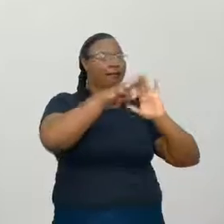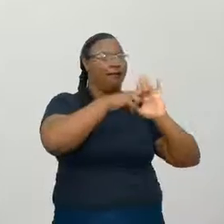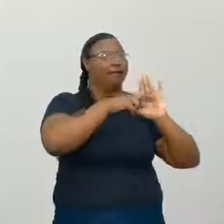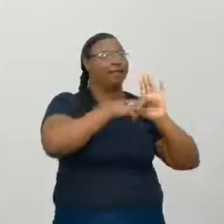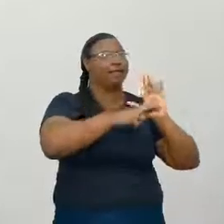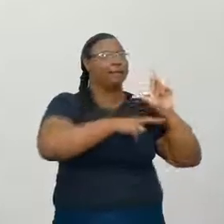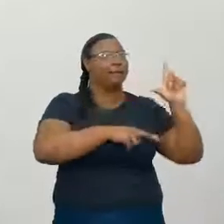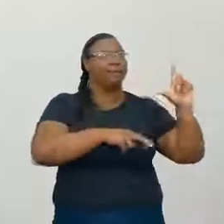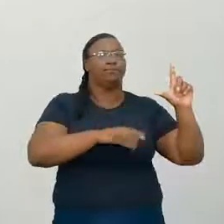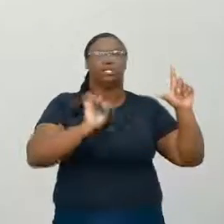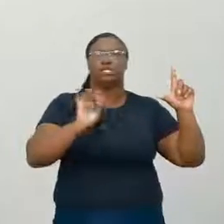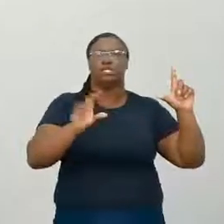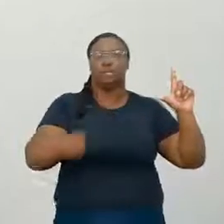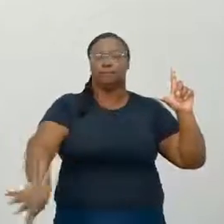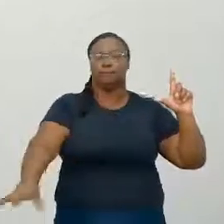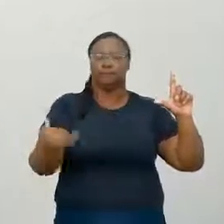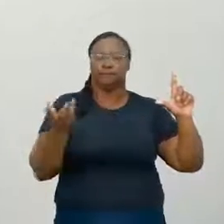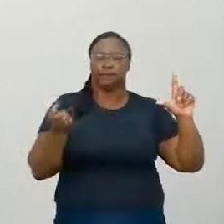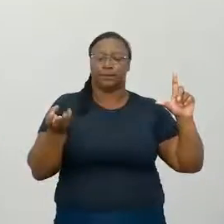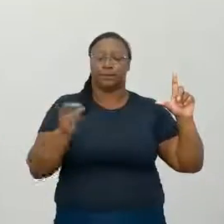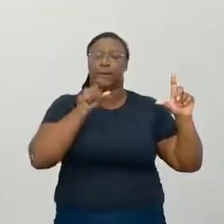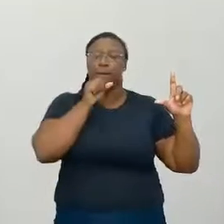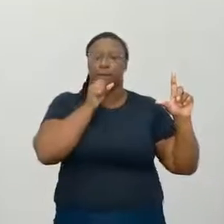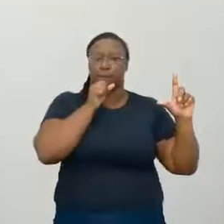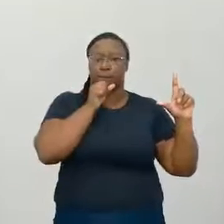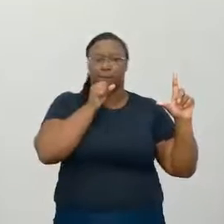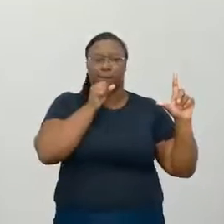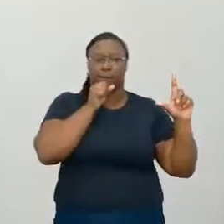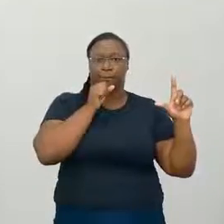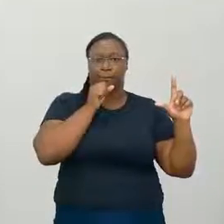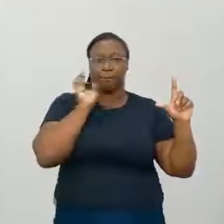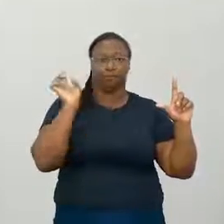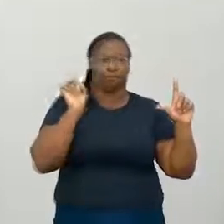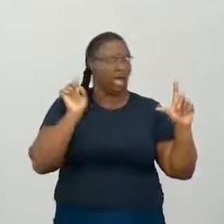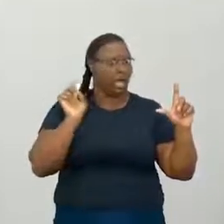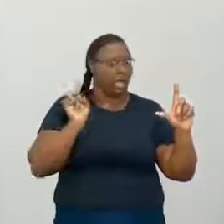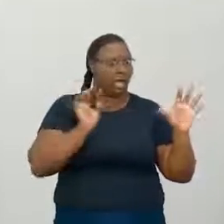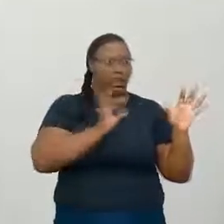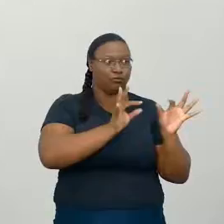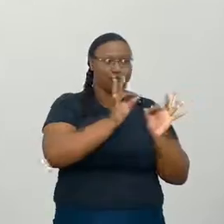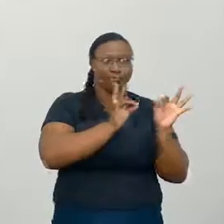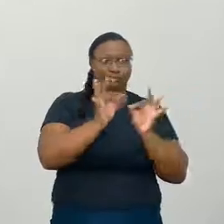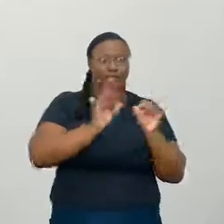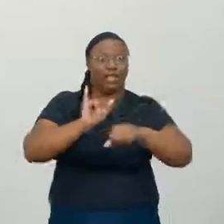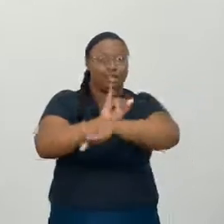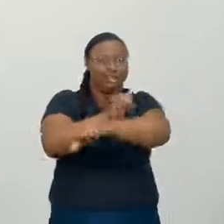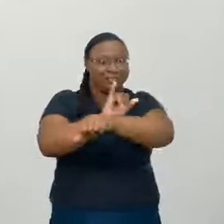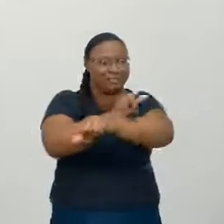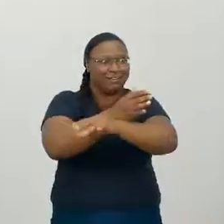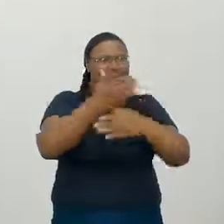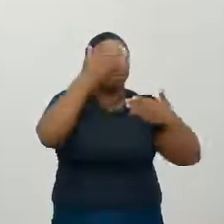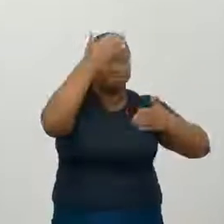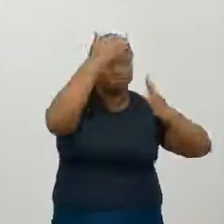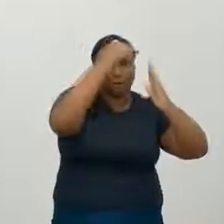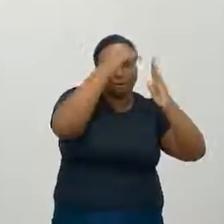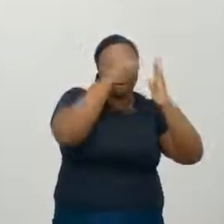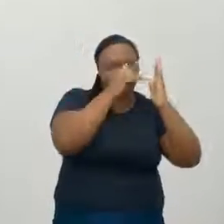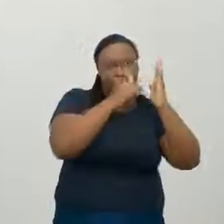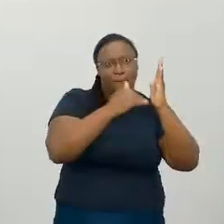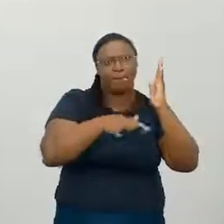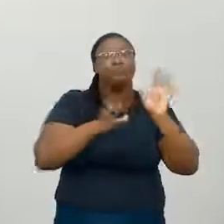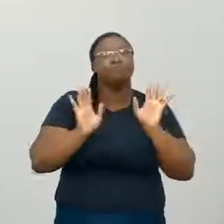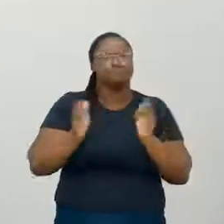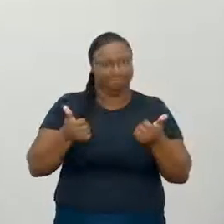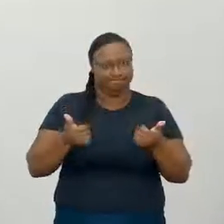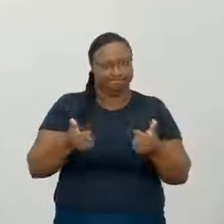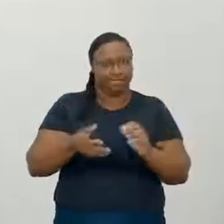bem falando entende, aleatoriamente. Né? Tem uma estrutura a ser seguida. Correto. Né? É isso.